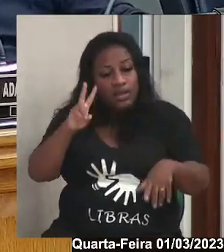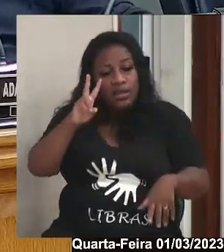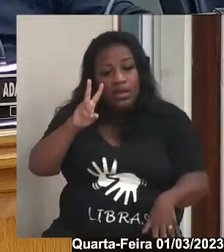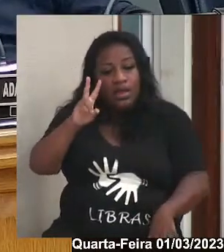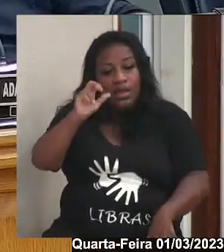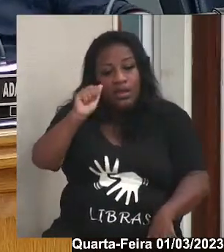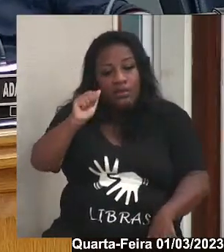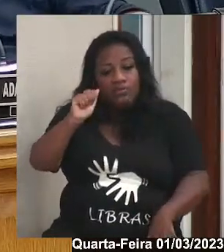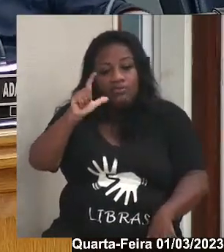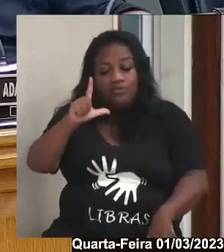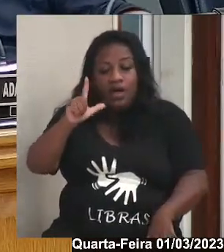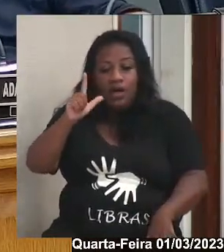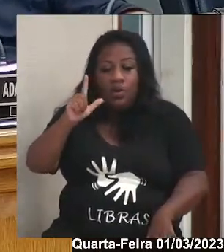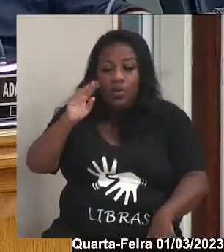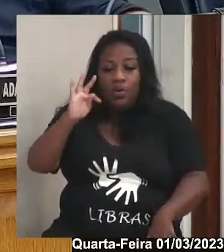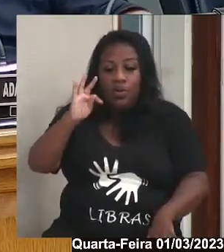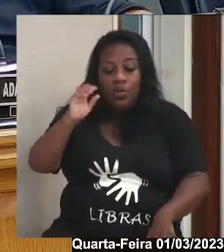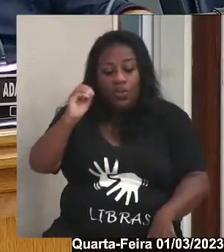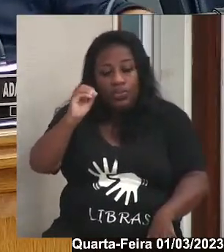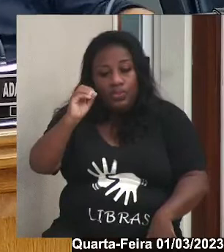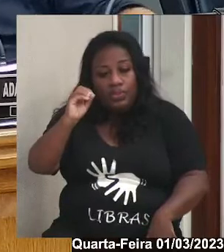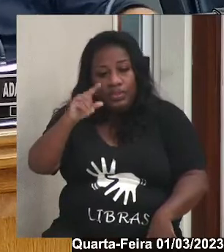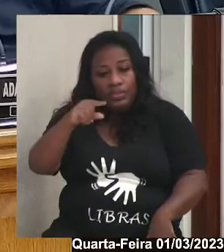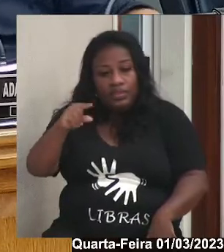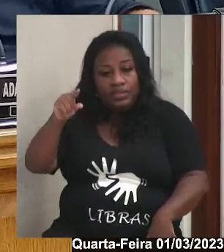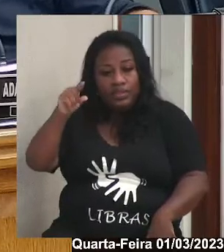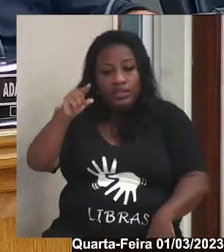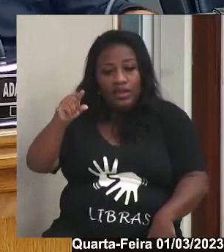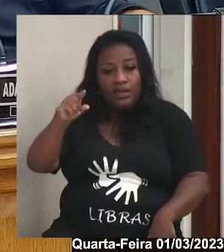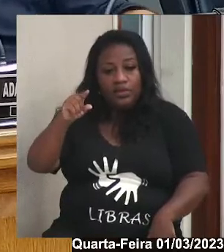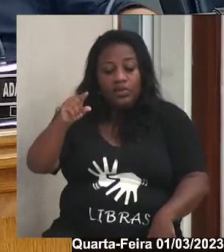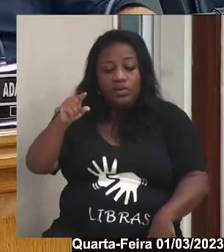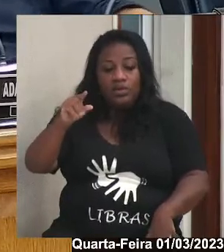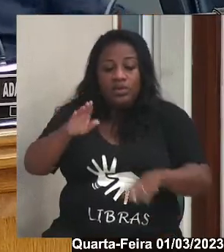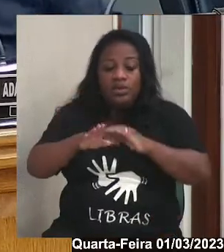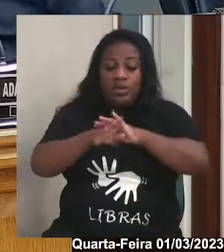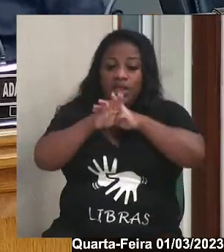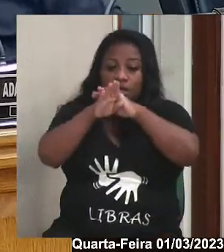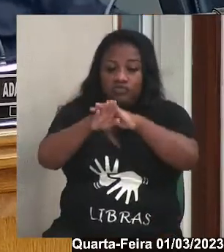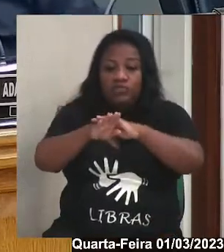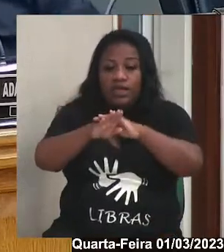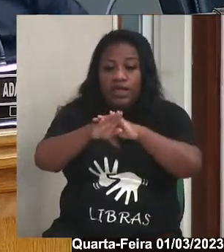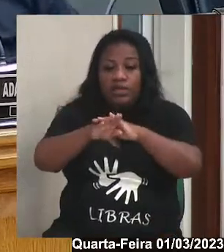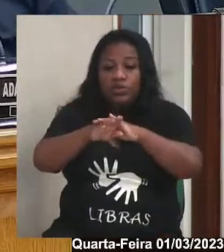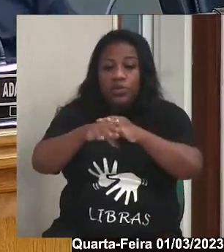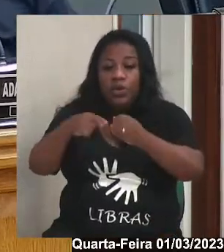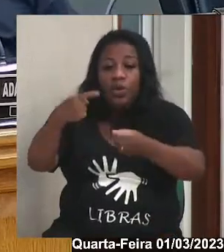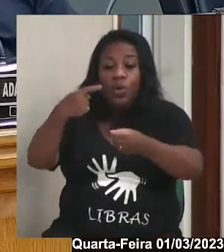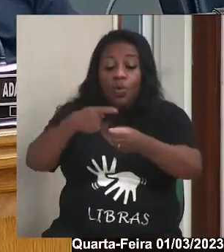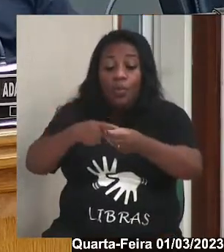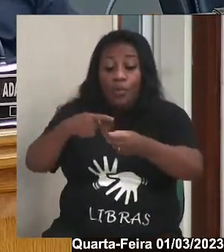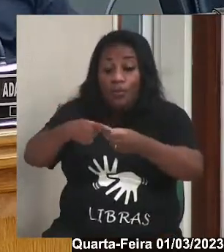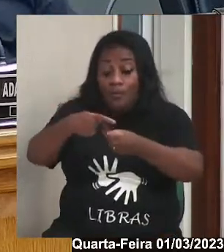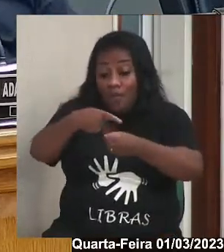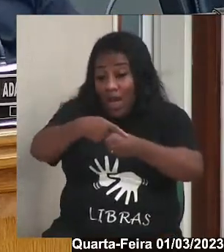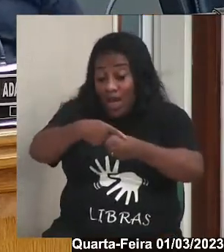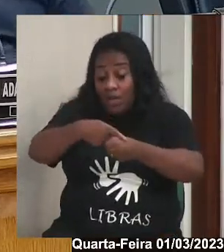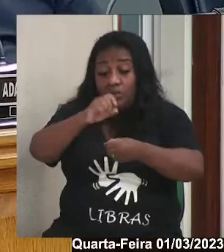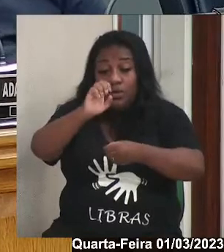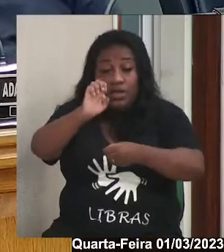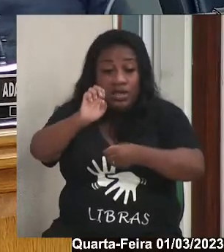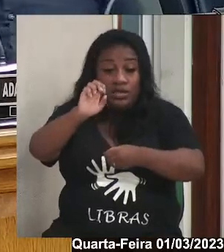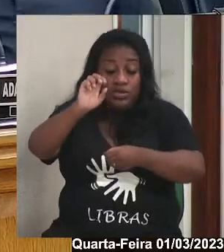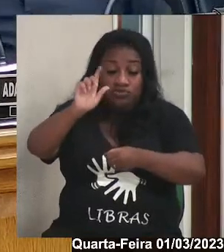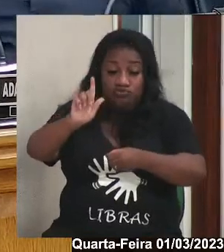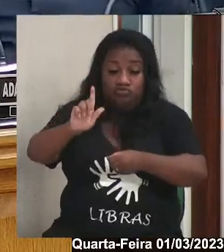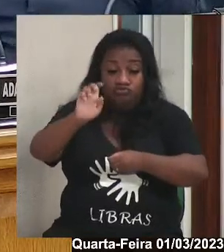Valtão, os funcionários do serviço urbano, para a operação estava buraco no Engenho Velho, foi executado e no Jardim Pinheiros, atendeu